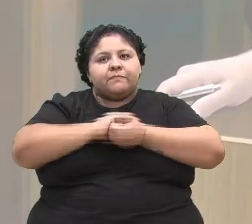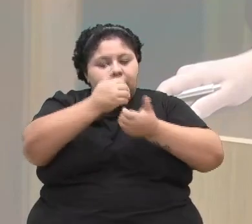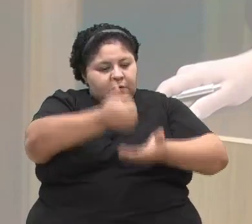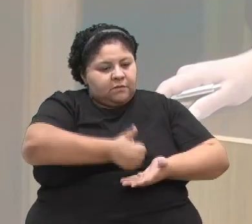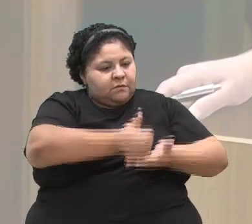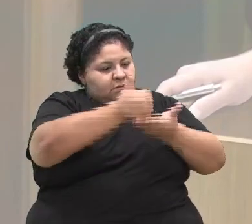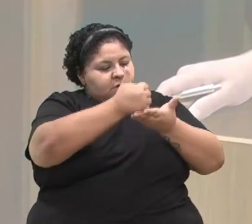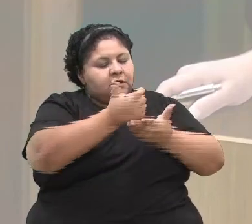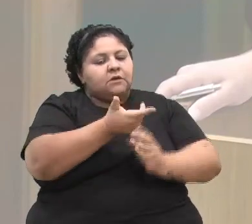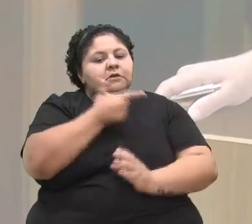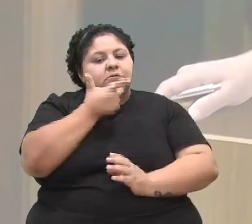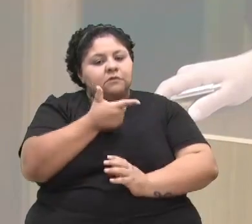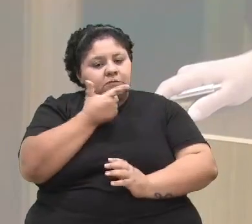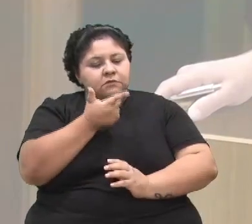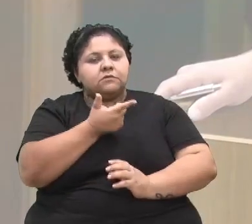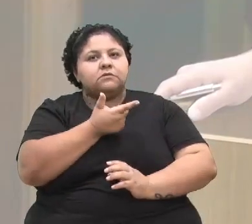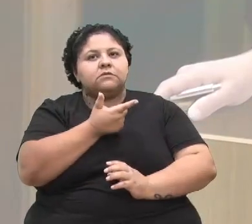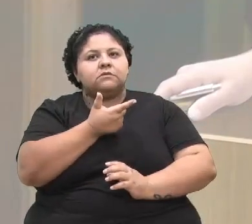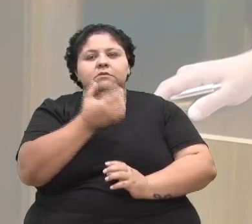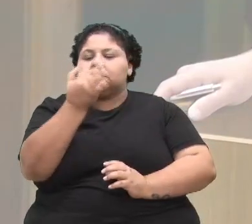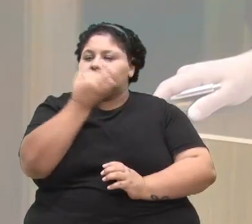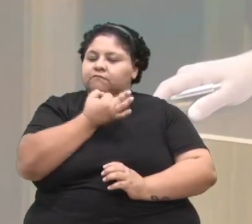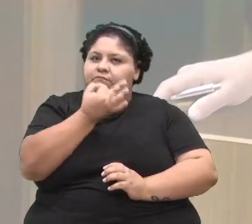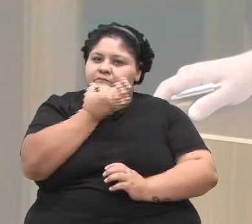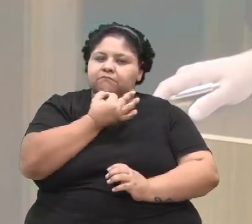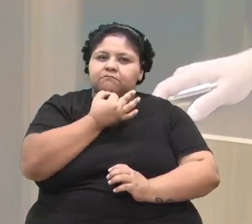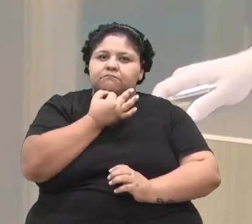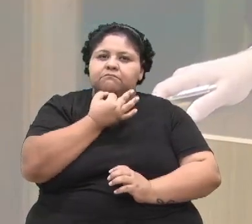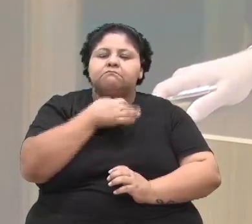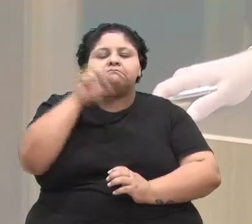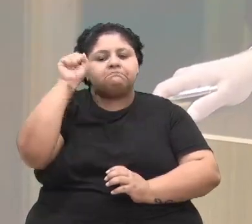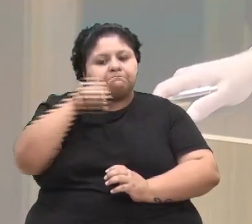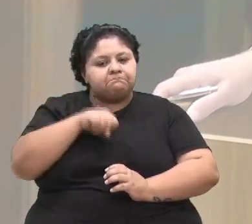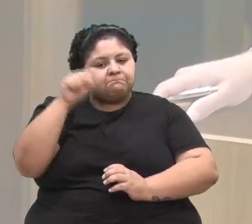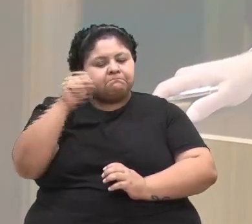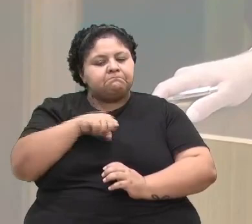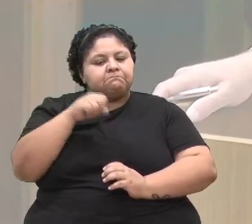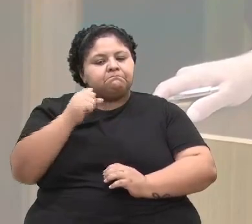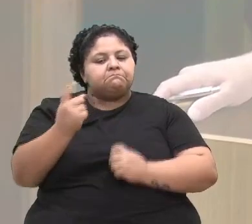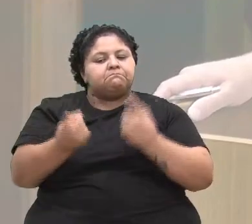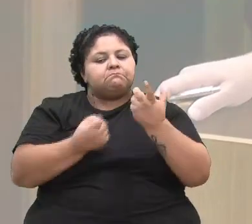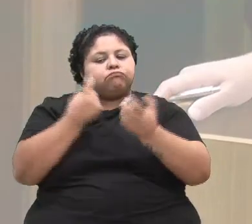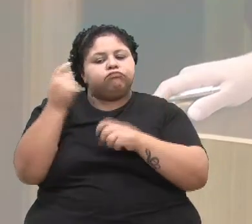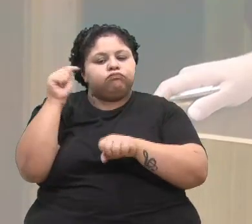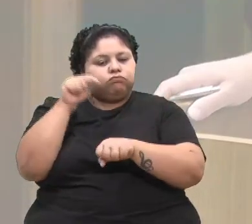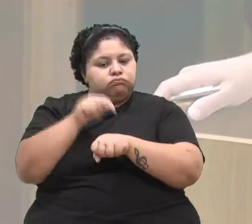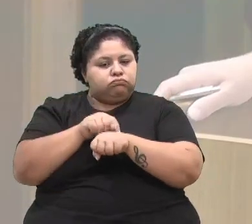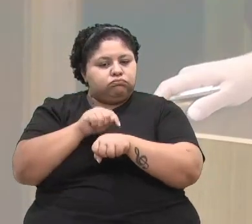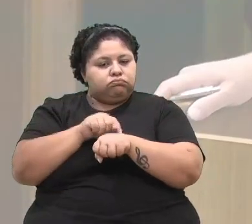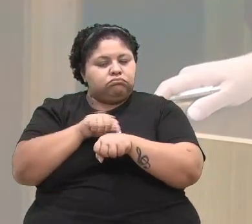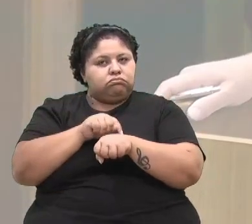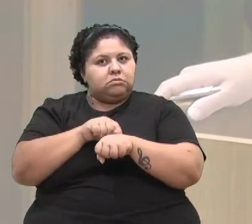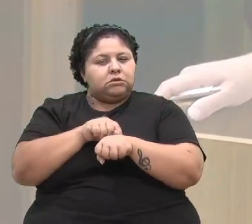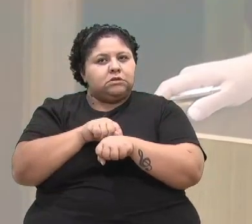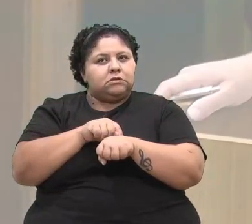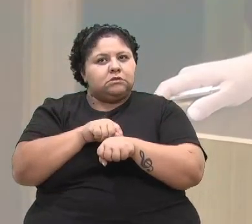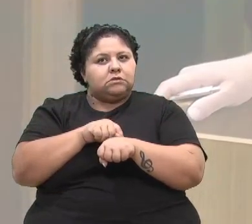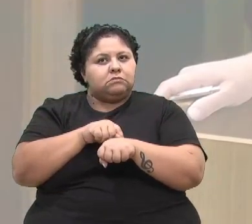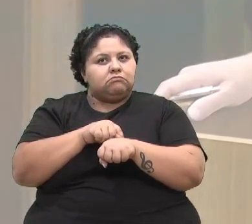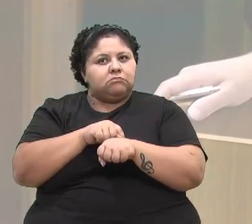conosco e dizer que Caxias do Sul realmente esteve em algum momento sem um